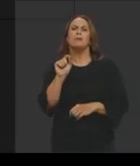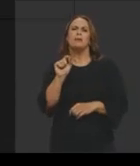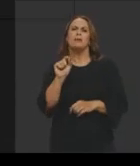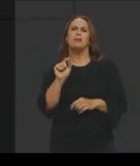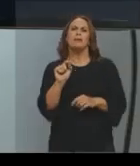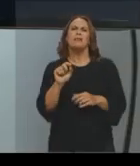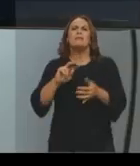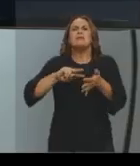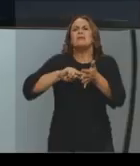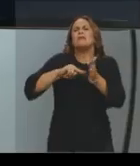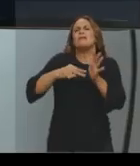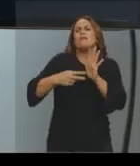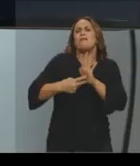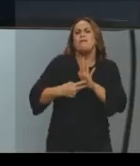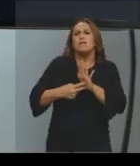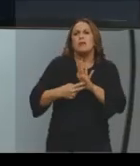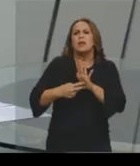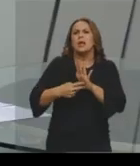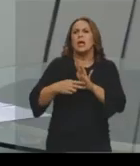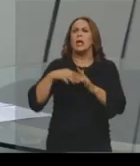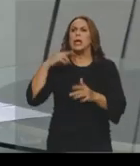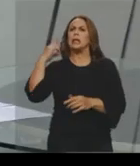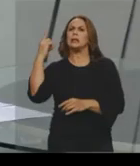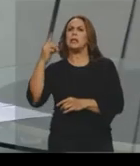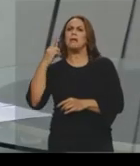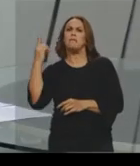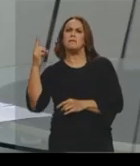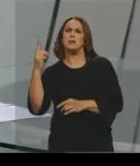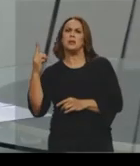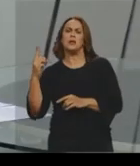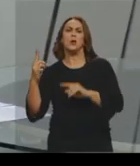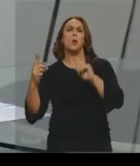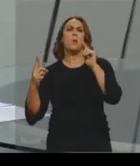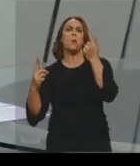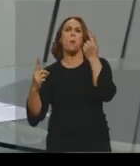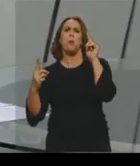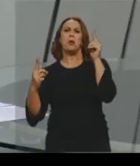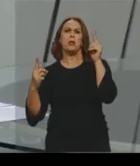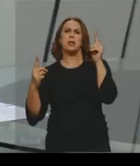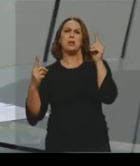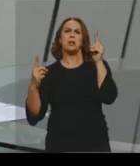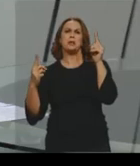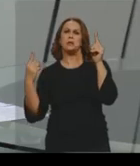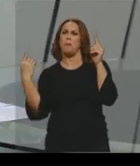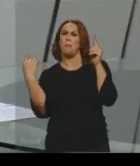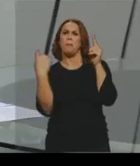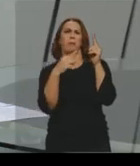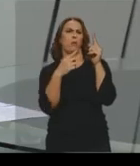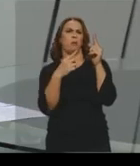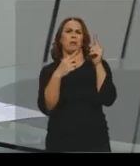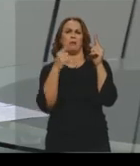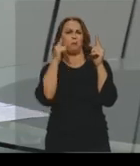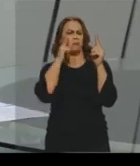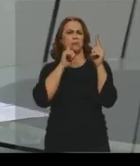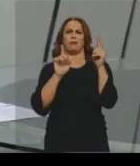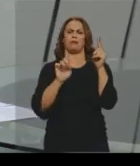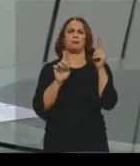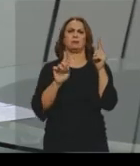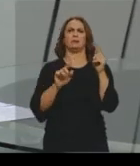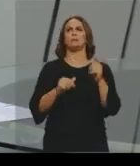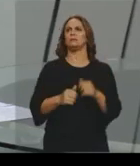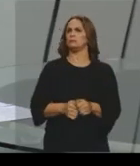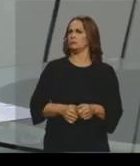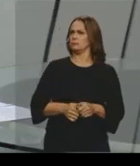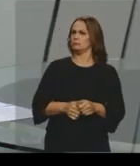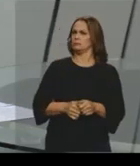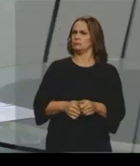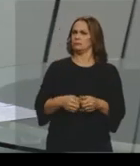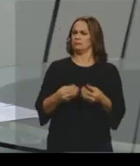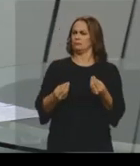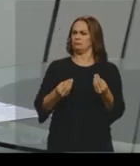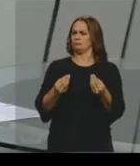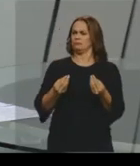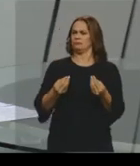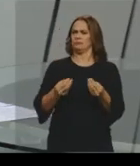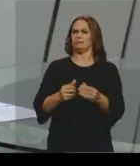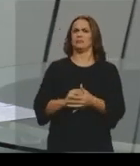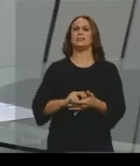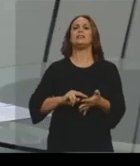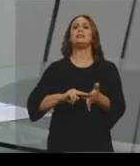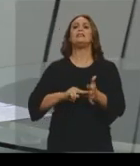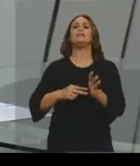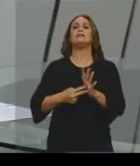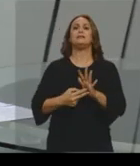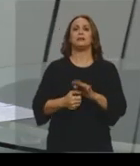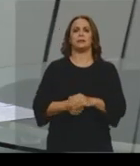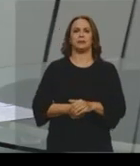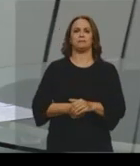vence Golias? Certinho, pessoal. Essa pergunta tem a ver com a questão dos blocos econômicos. A gente fazendo